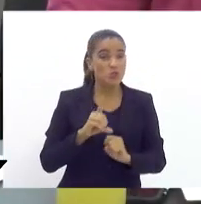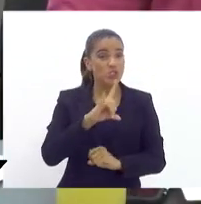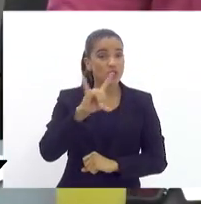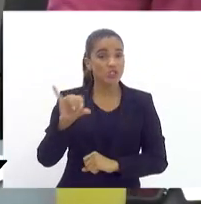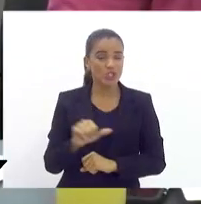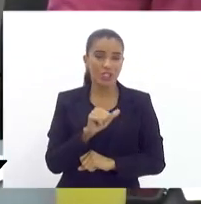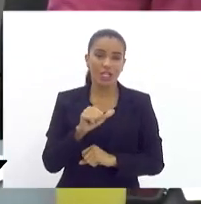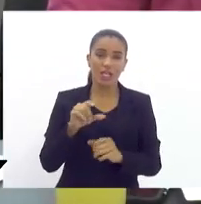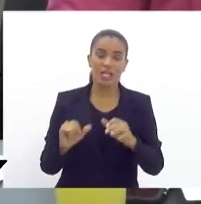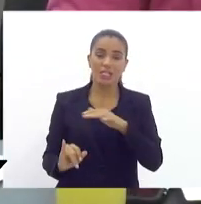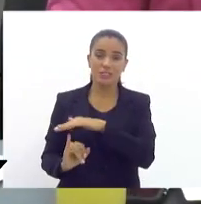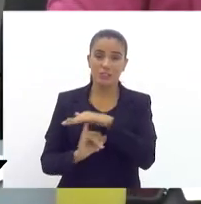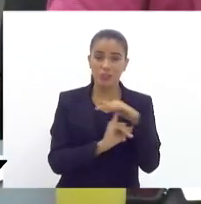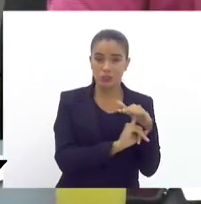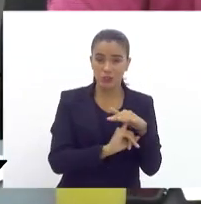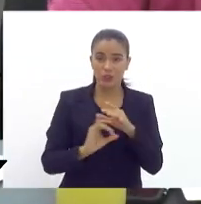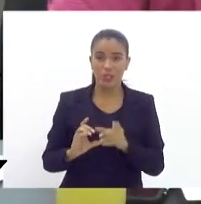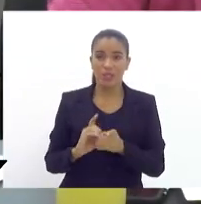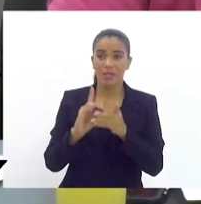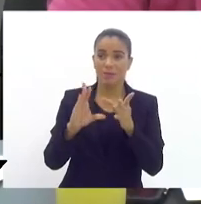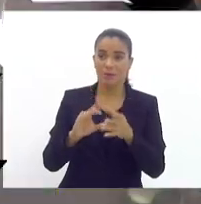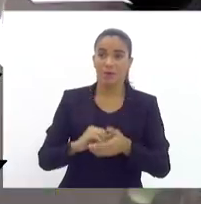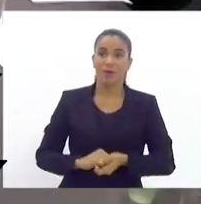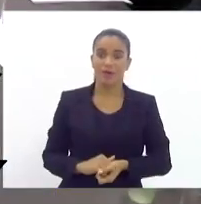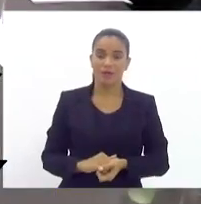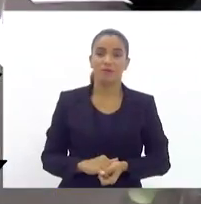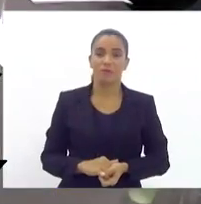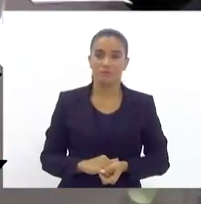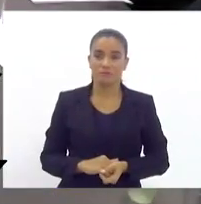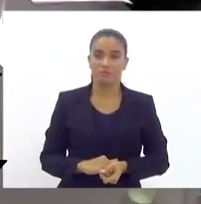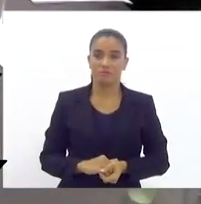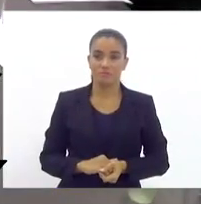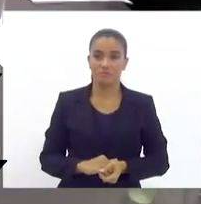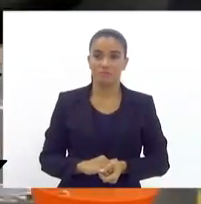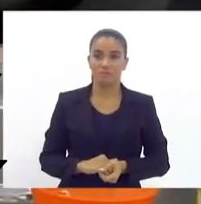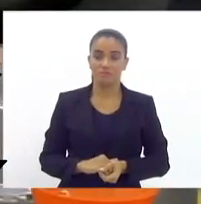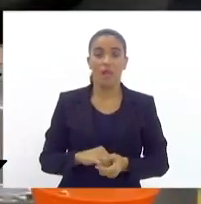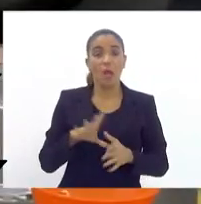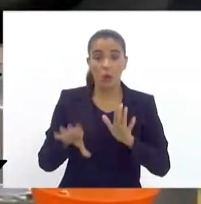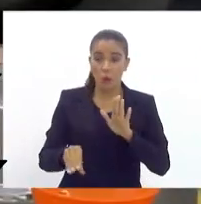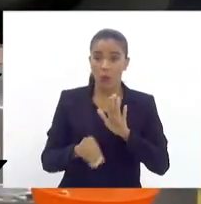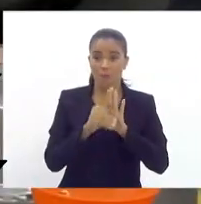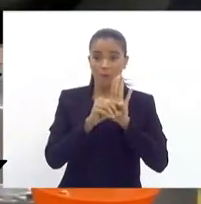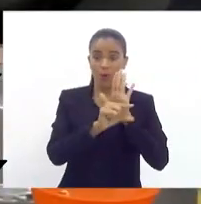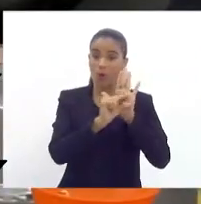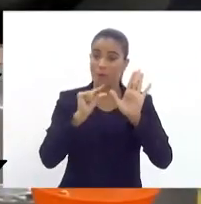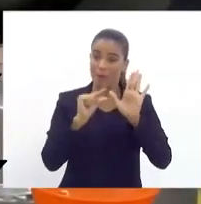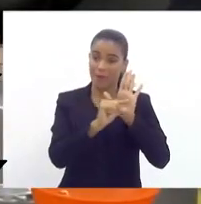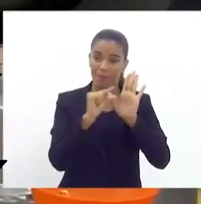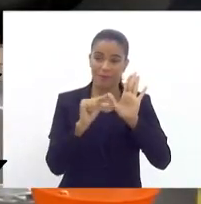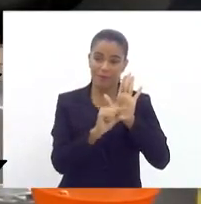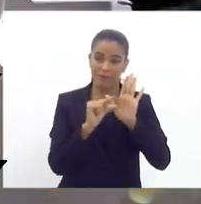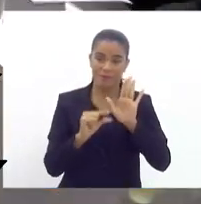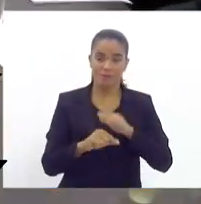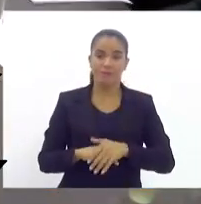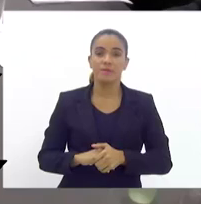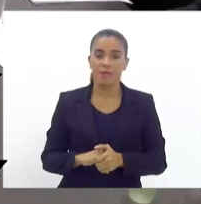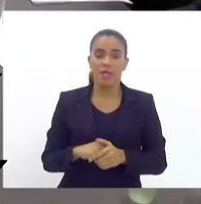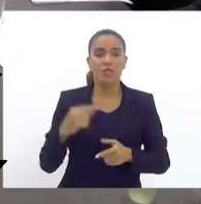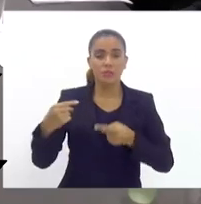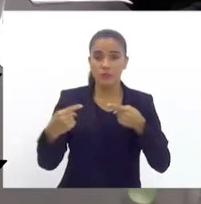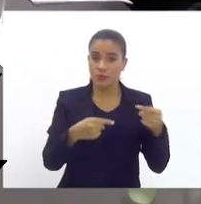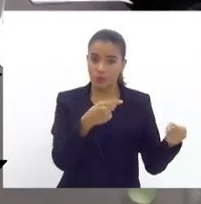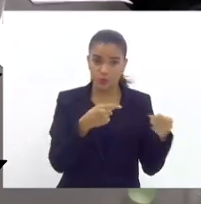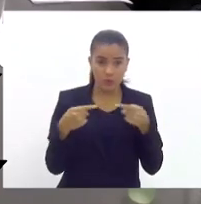das Instituições Democráticas. Isso. Tá certo. É então, com emendas. Com emendas. Em